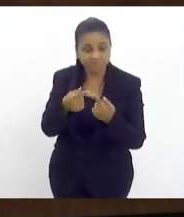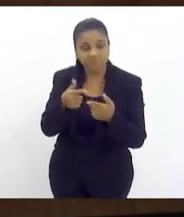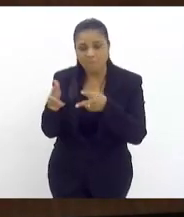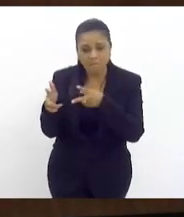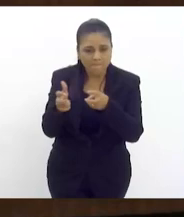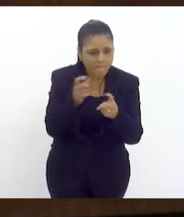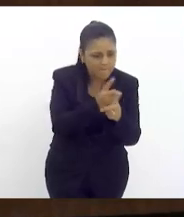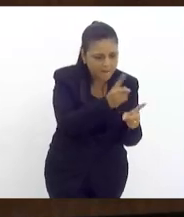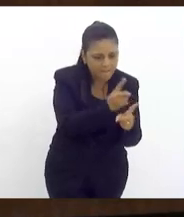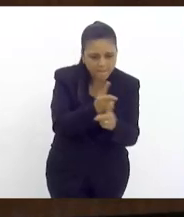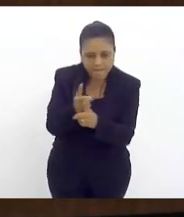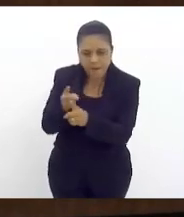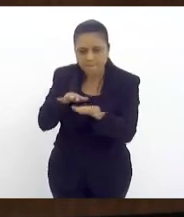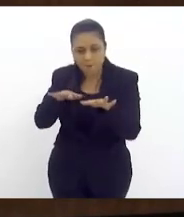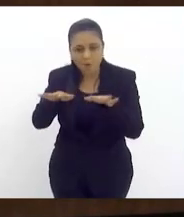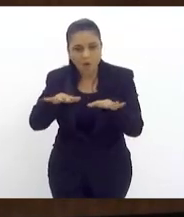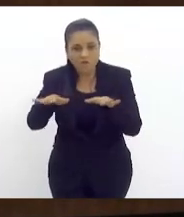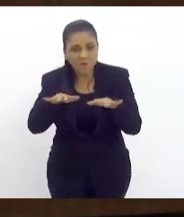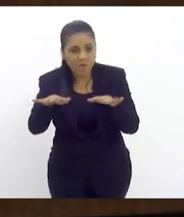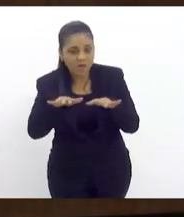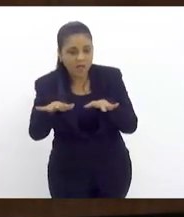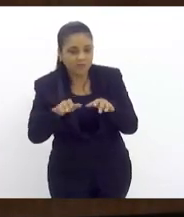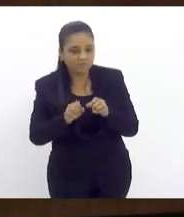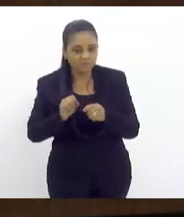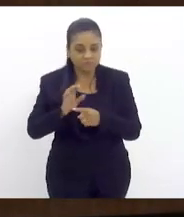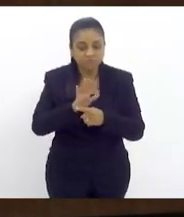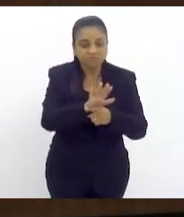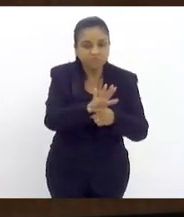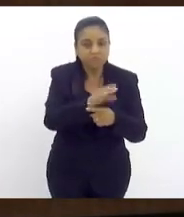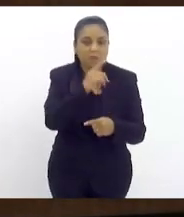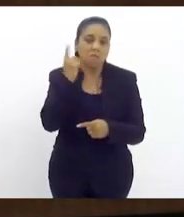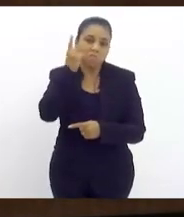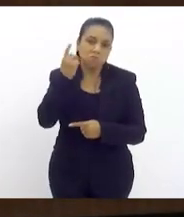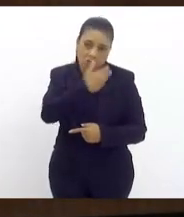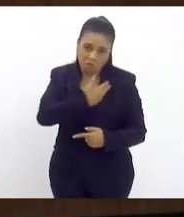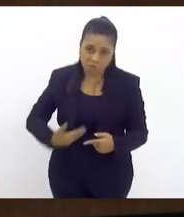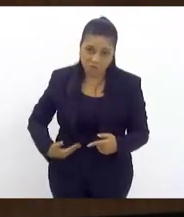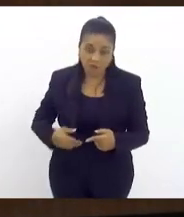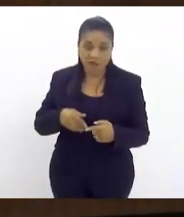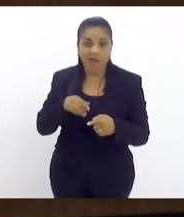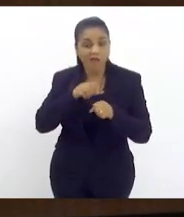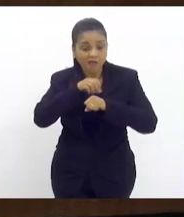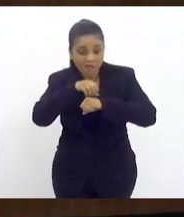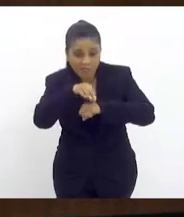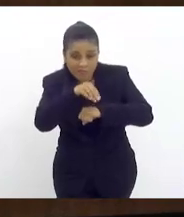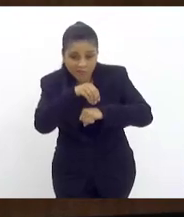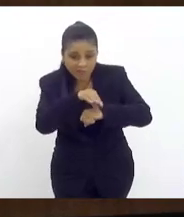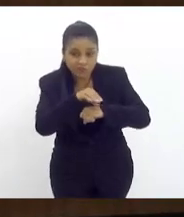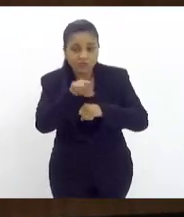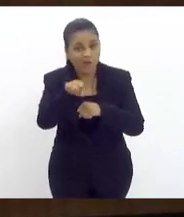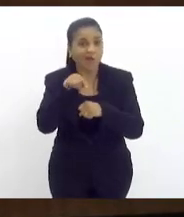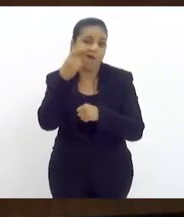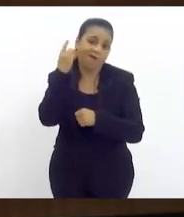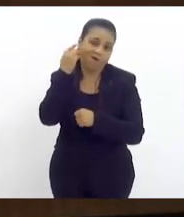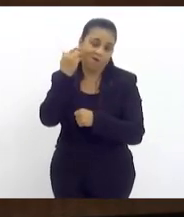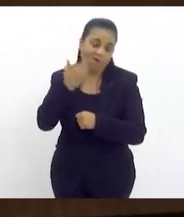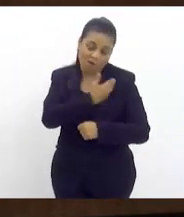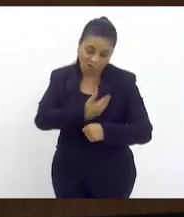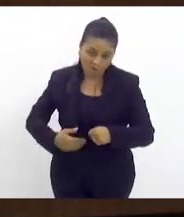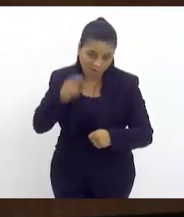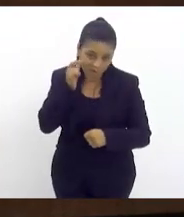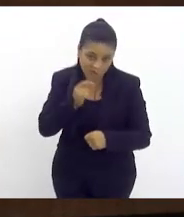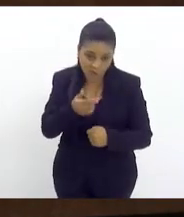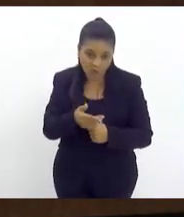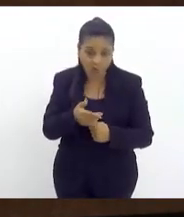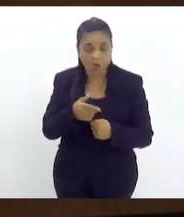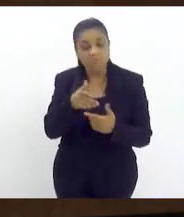um movimento que possa ser assistido por uma política pública, indica ao governador e o governador executa